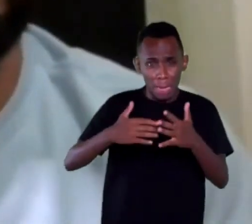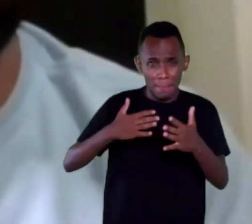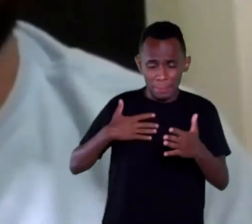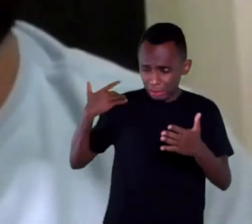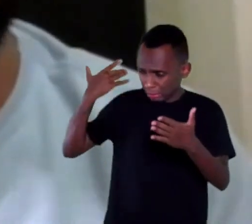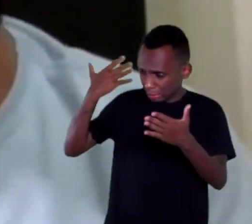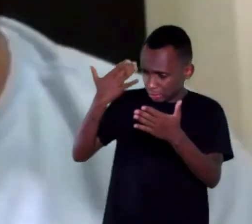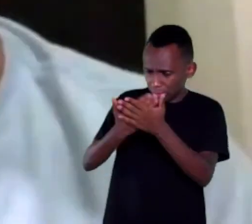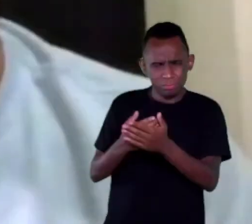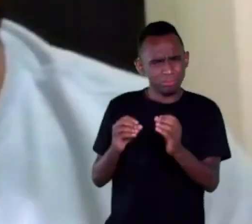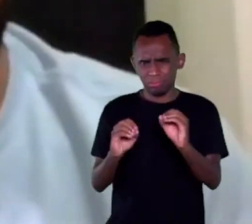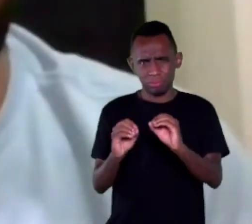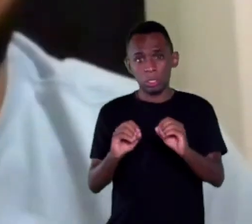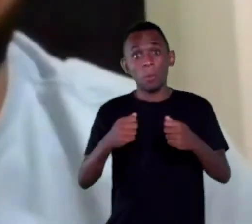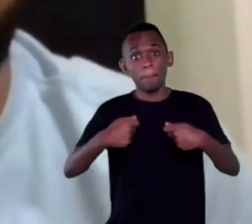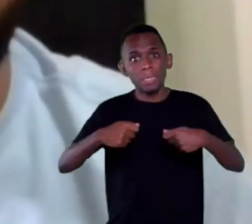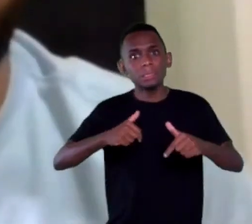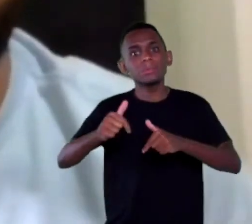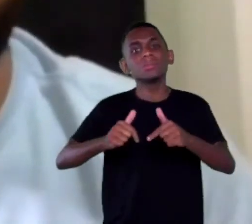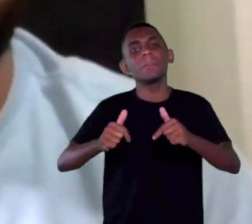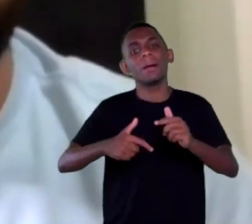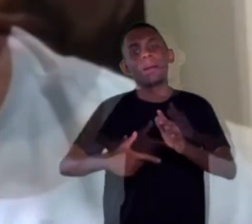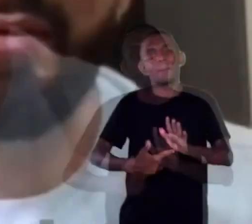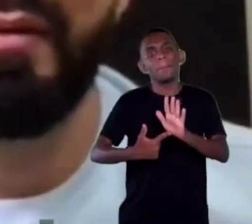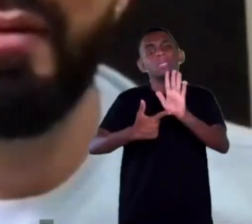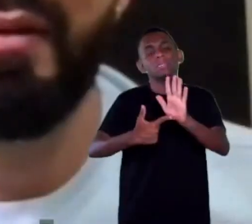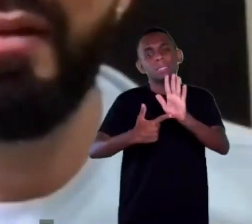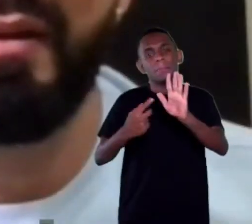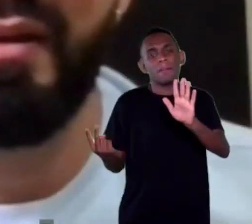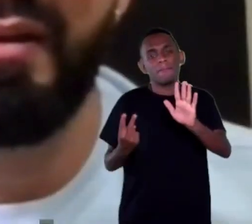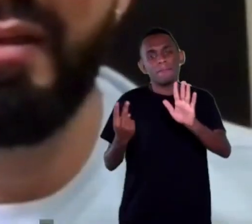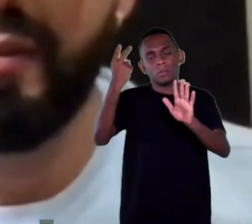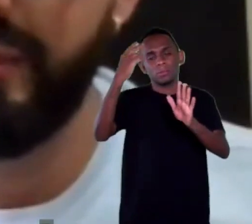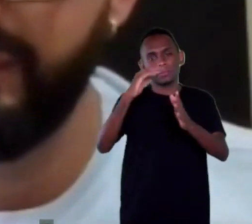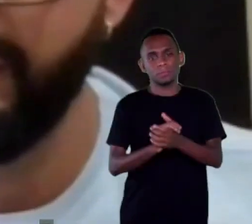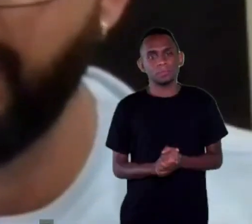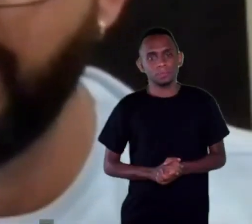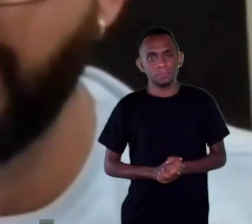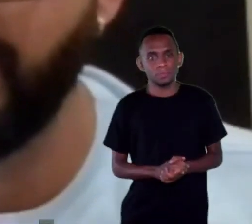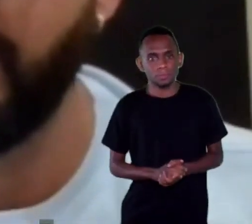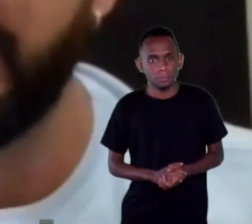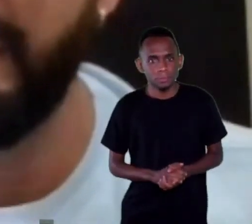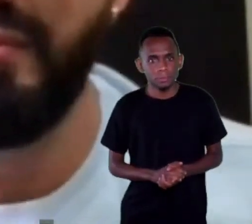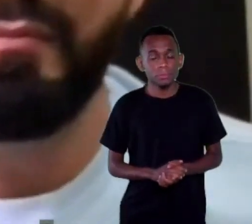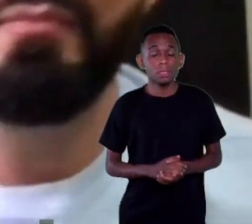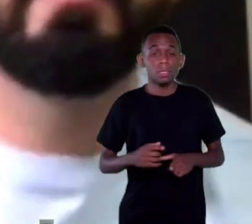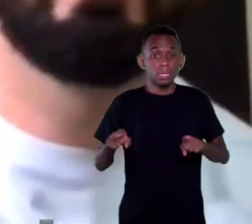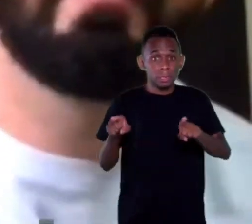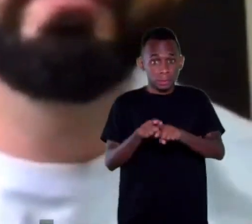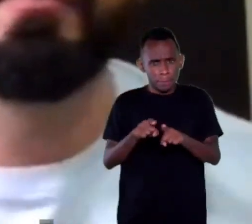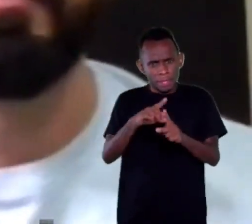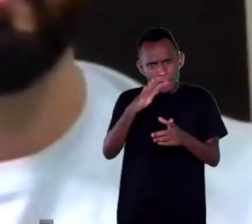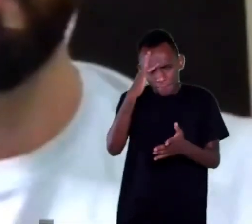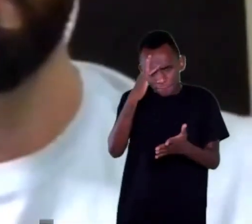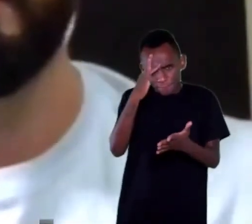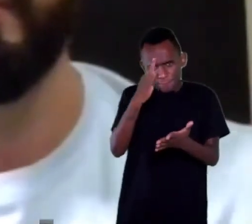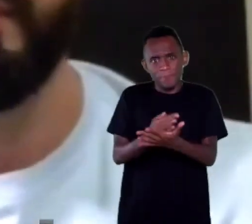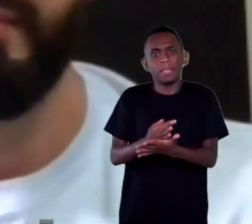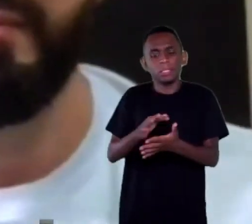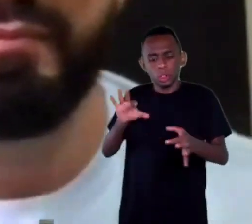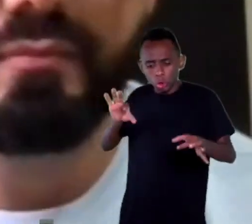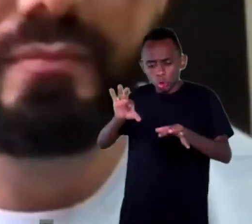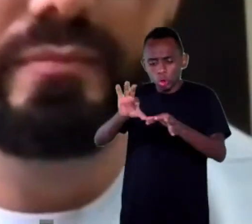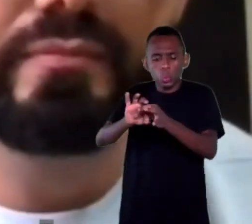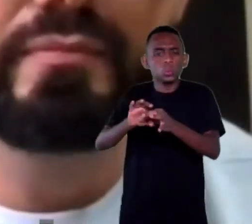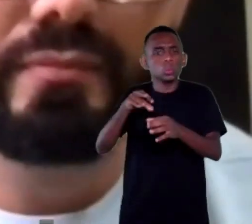algo, senão não vai valer a pena. E a presença da fé, assim, da sua experiência, né, com a fé